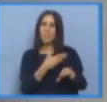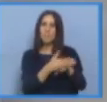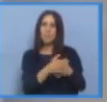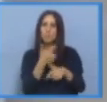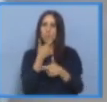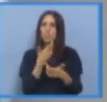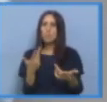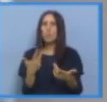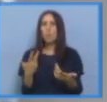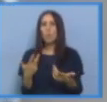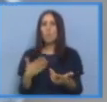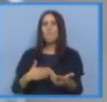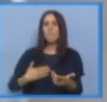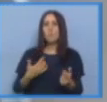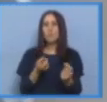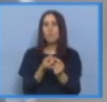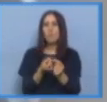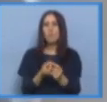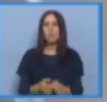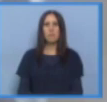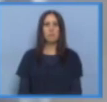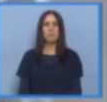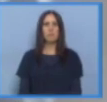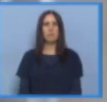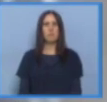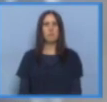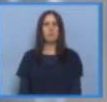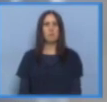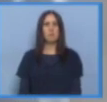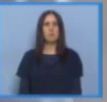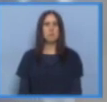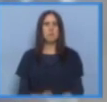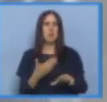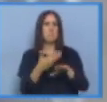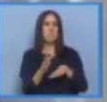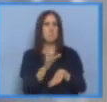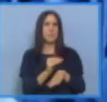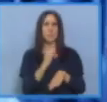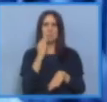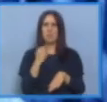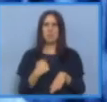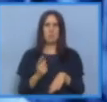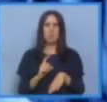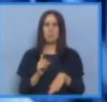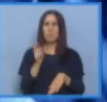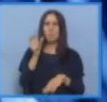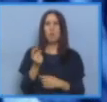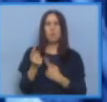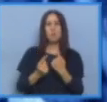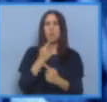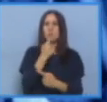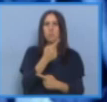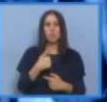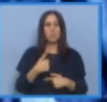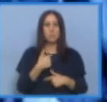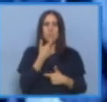tudo isto ou são cada vez mais próximos? Mais à parte eu não penso que seja, porque tudo aquilo, como alguém dizia, tudo aquilo que